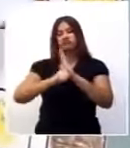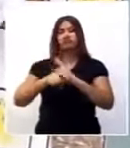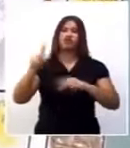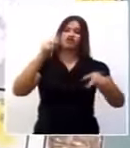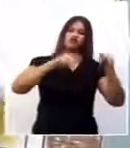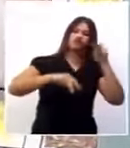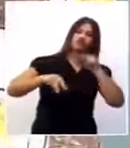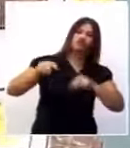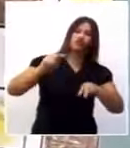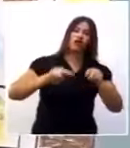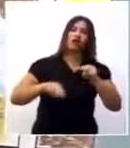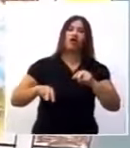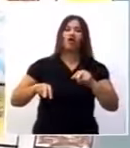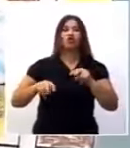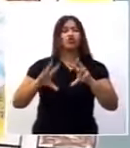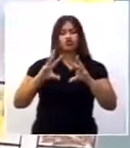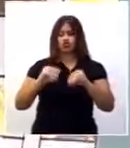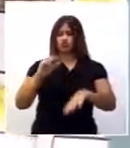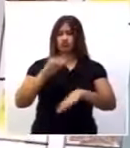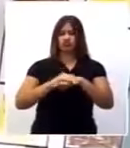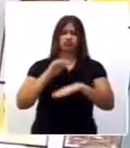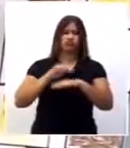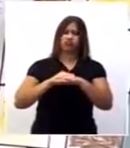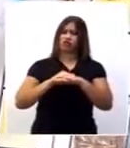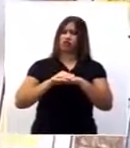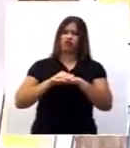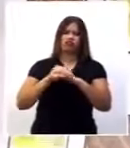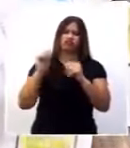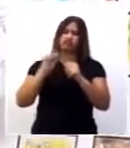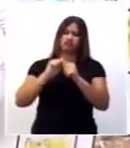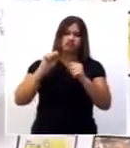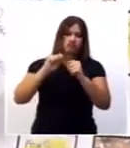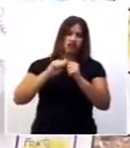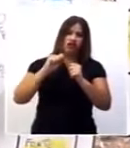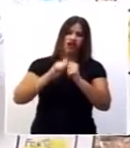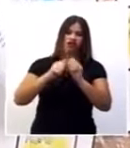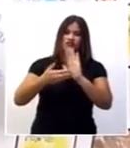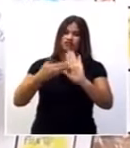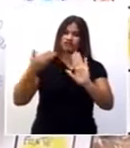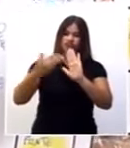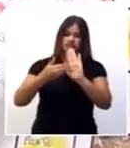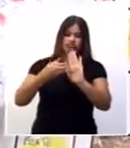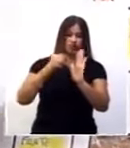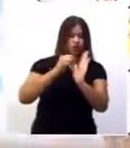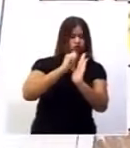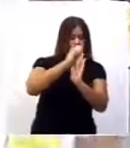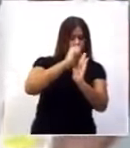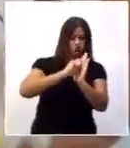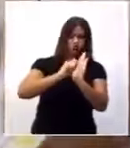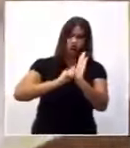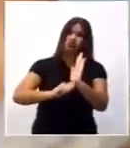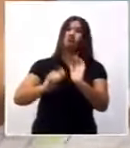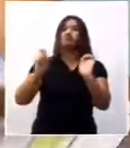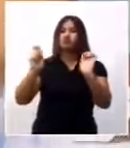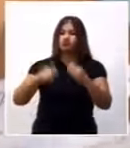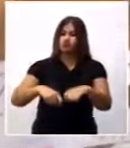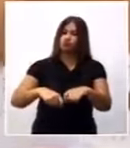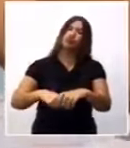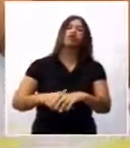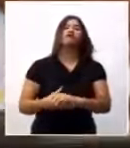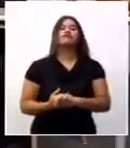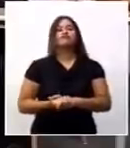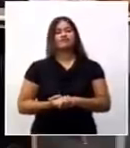que vocês tenham trabalho de construir nada. Vocês podem pegar uma folha do caderno para escrever essas questões.